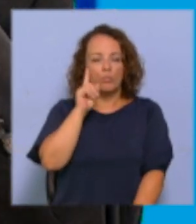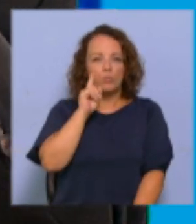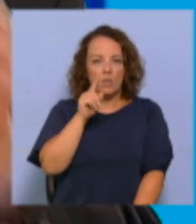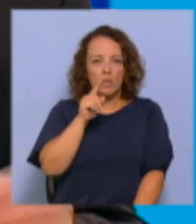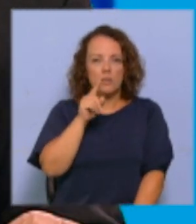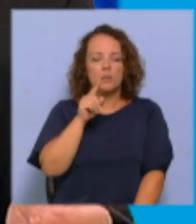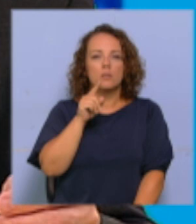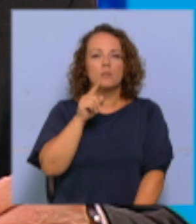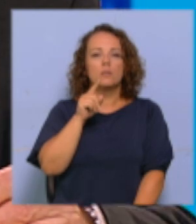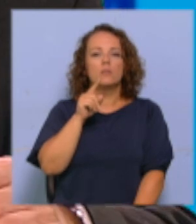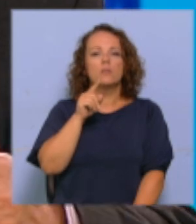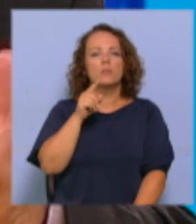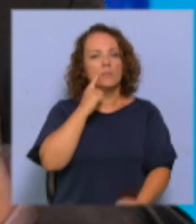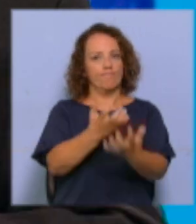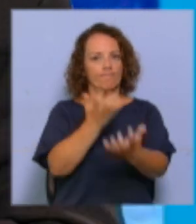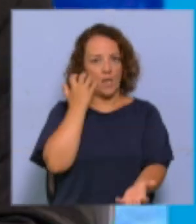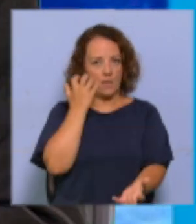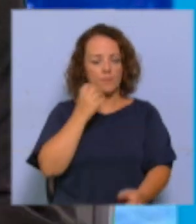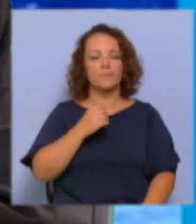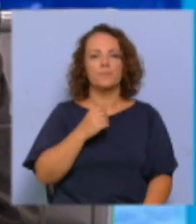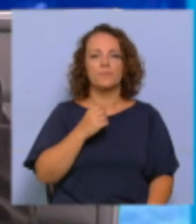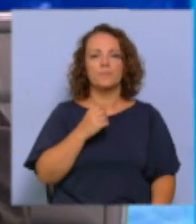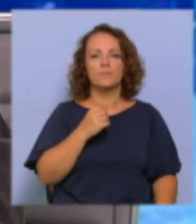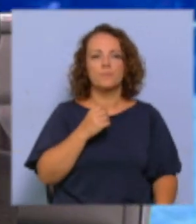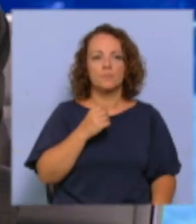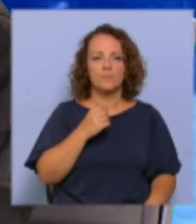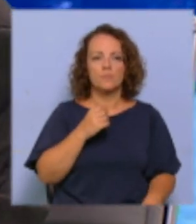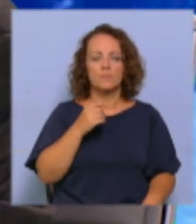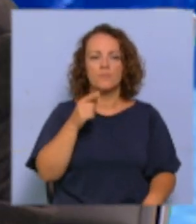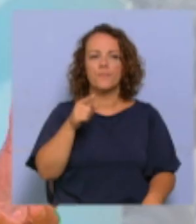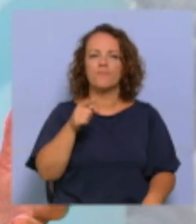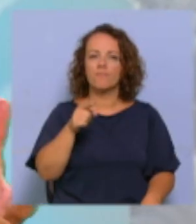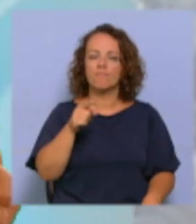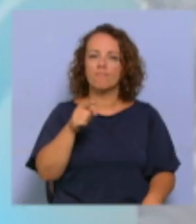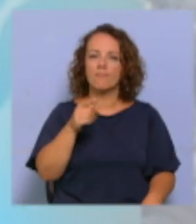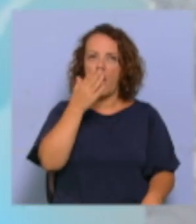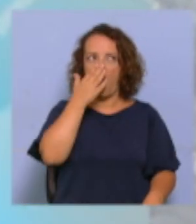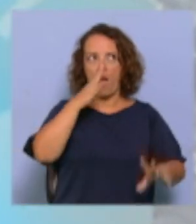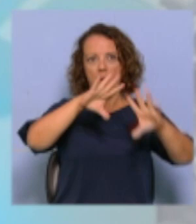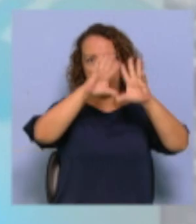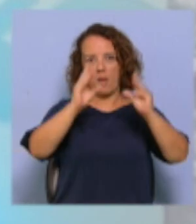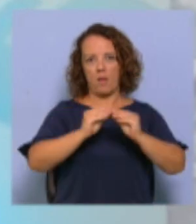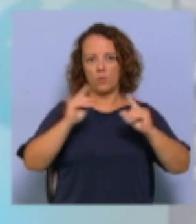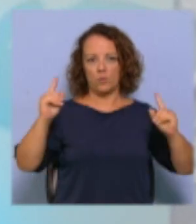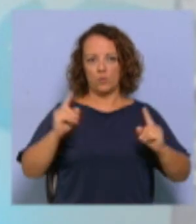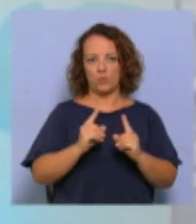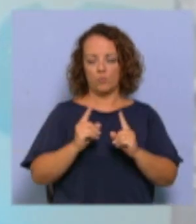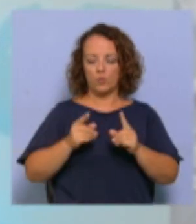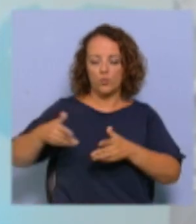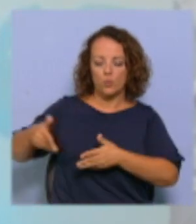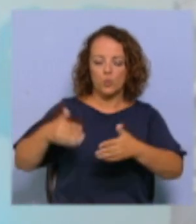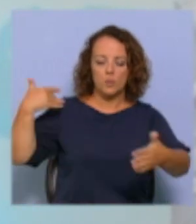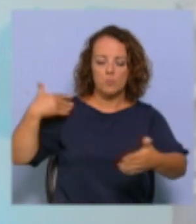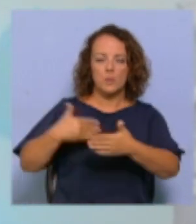é importante destacá-la. E não é uma afirmação que sintetiza o que foi todo o percurso de São Paulo. Esta é